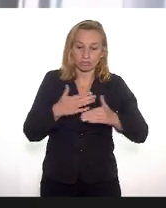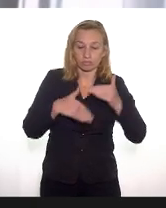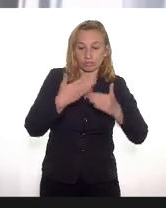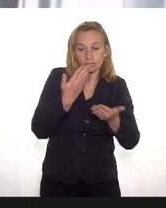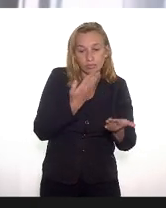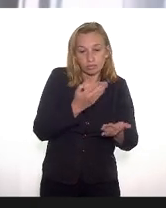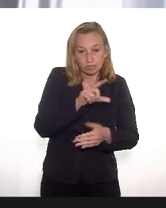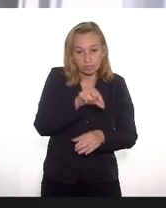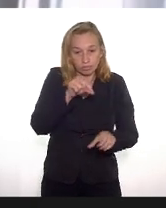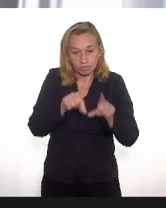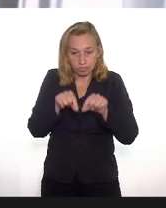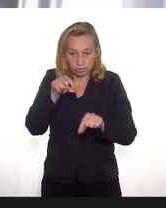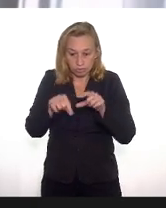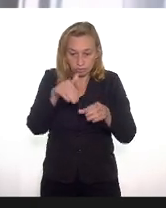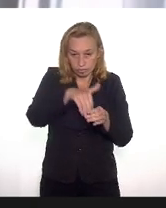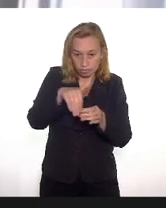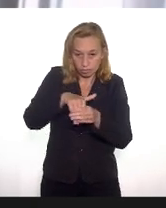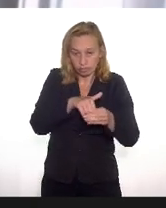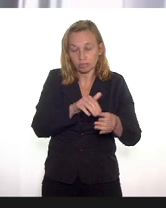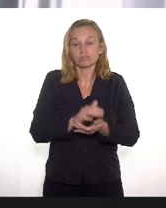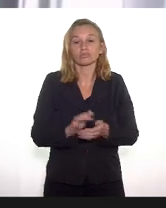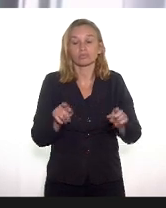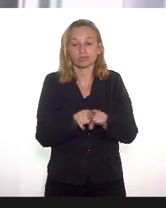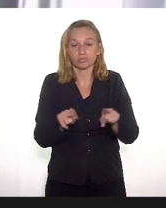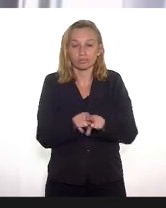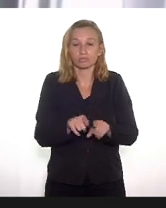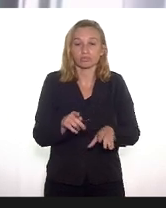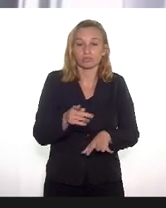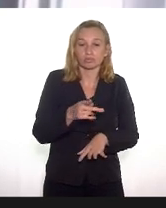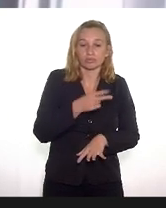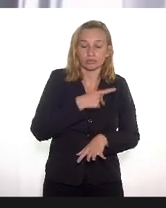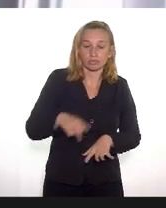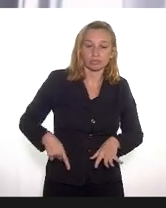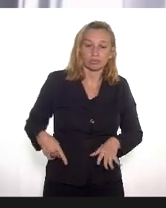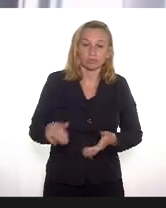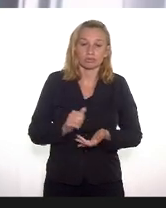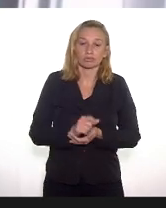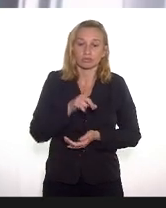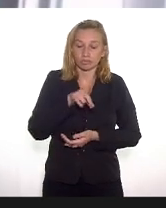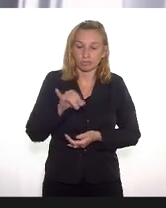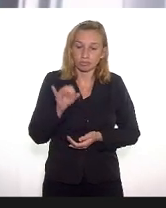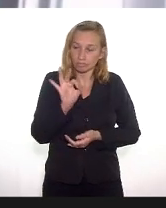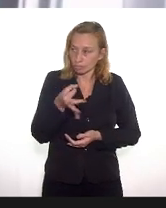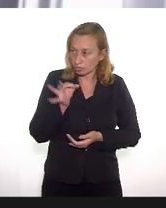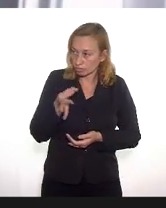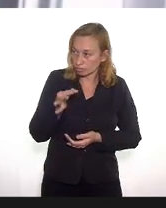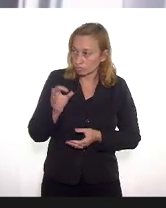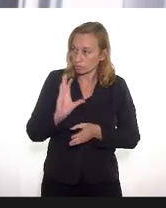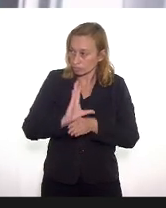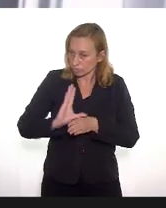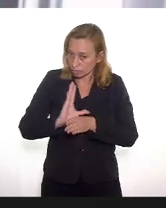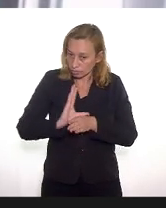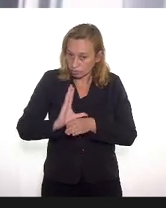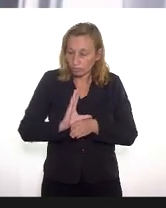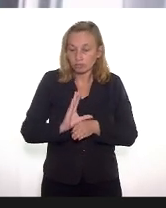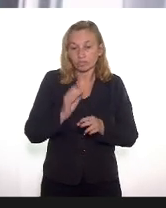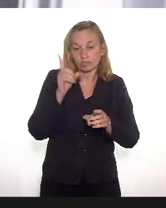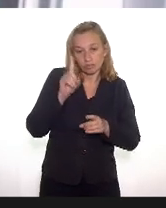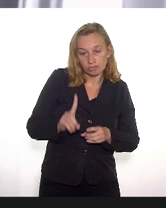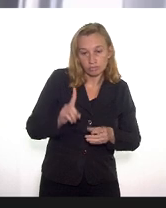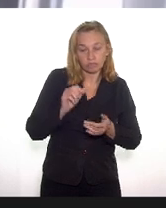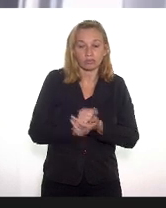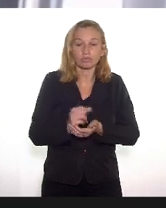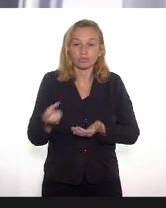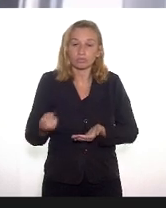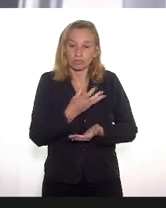escolha, e lembrando, fiz uma sugestão para que fizéssemos, presidente, em data que for mais conveniente para o conselho diretor,